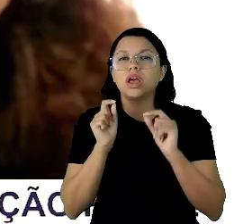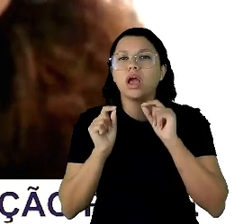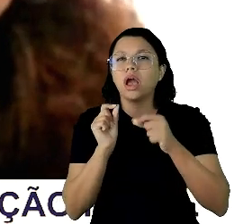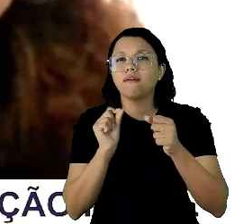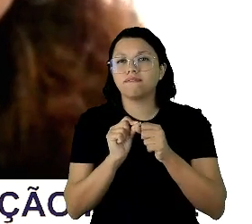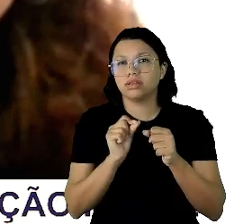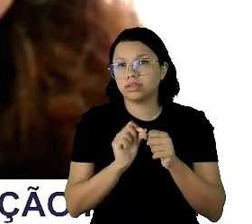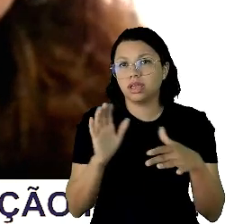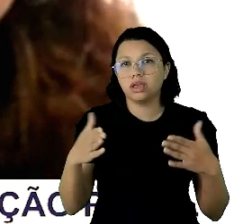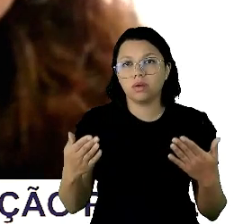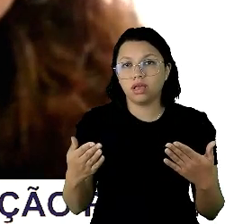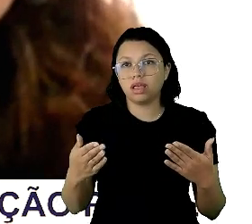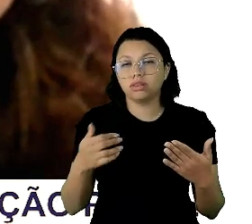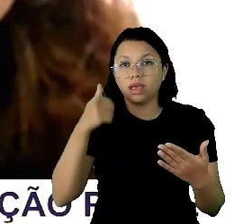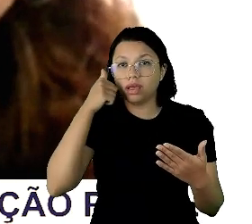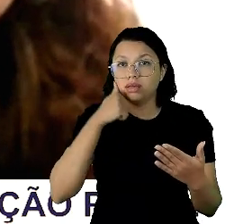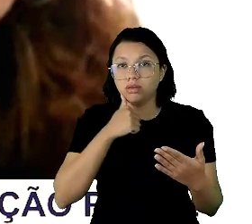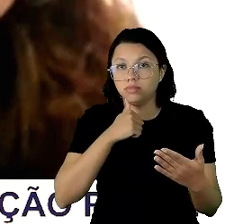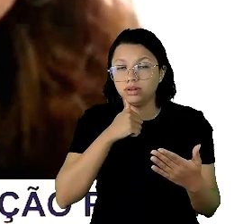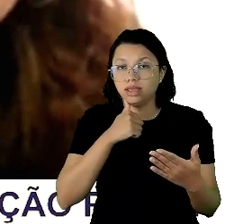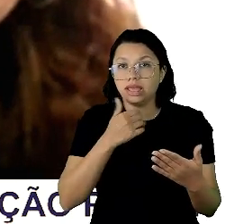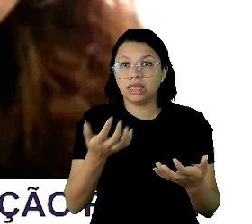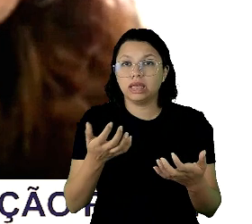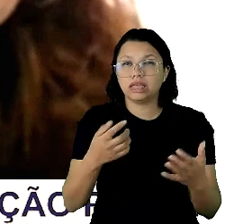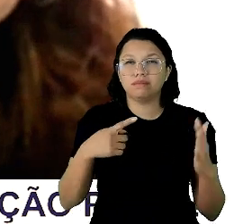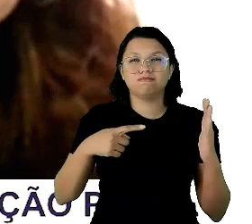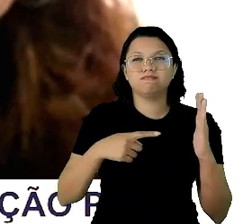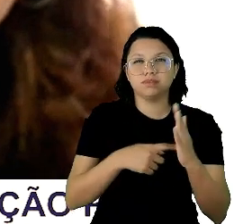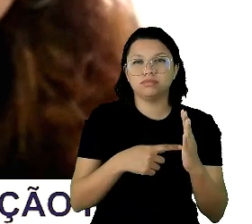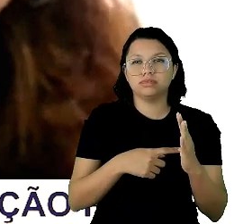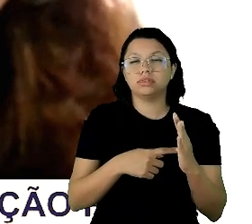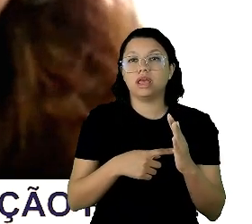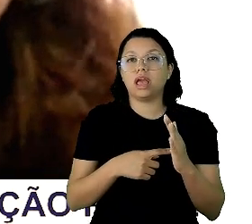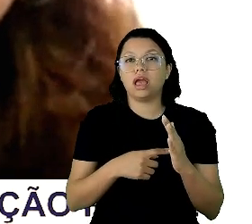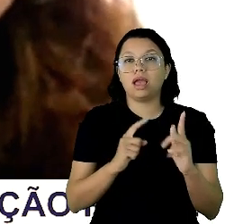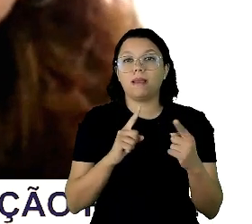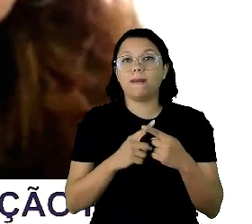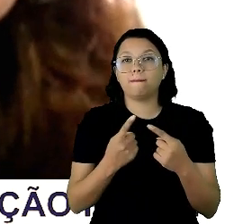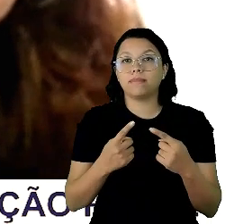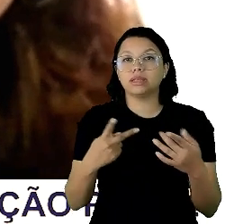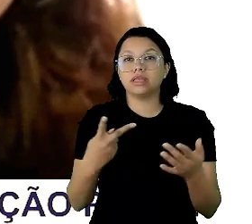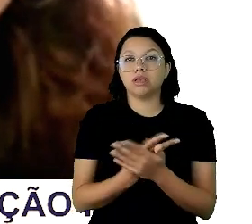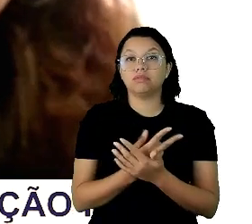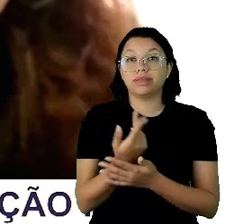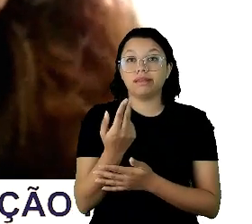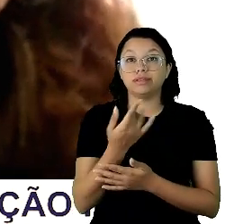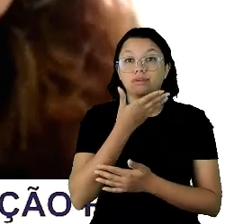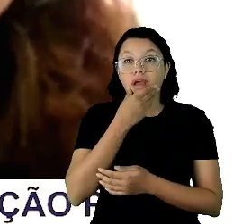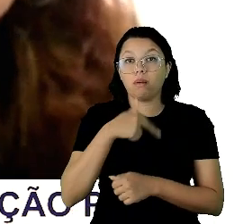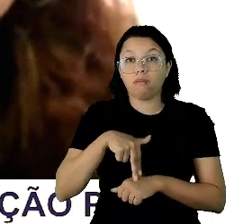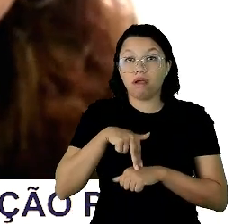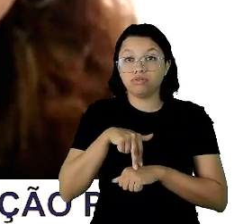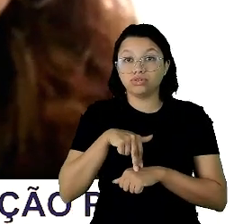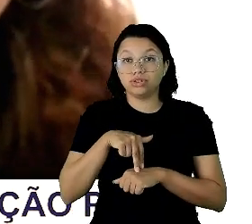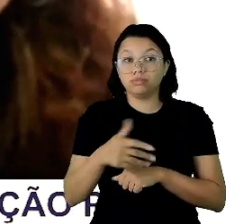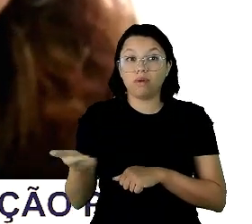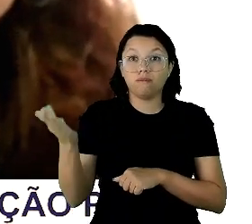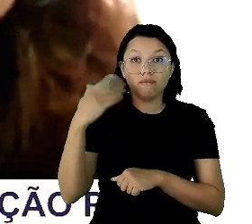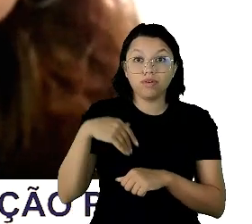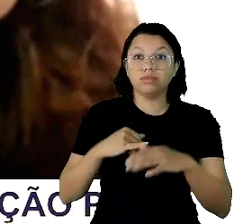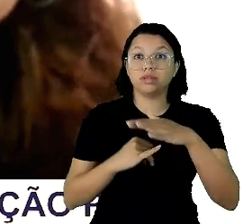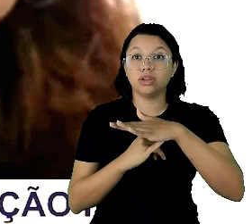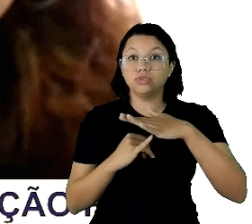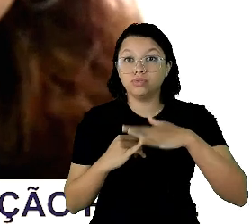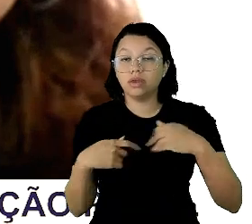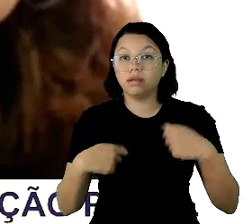procura denunciar o fato e se depara com esse mesmo machismo vindo das instituições que deveriam zelar pela promoção